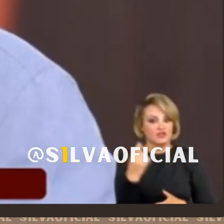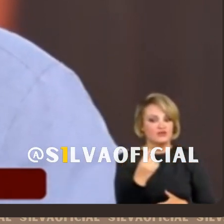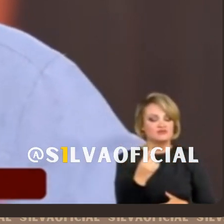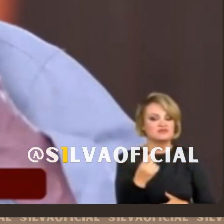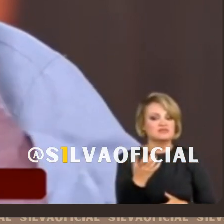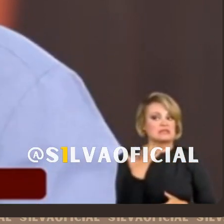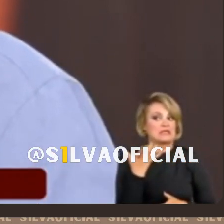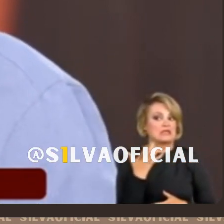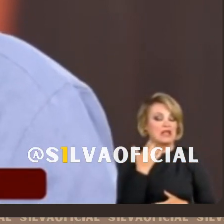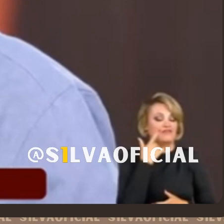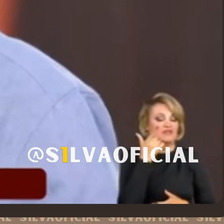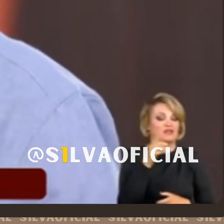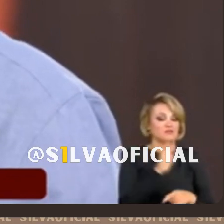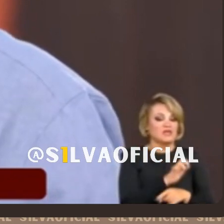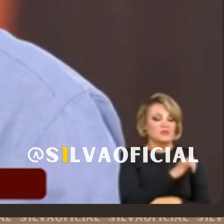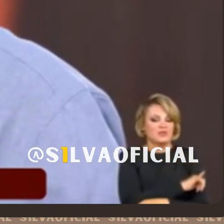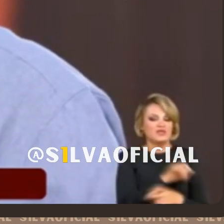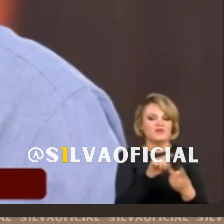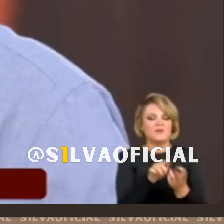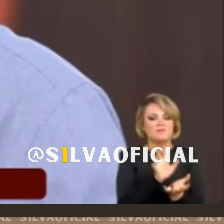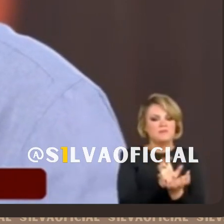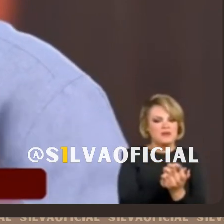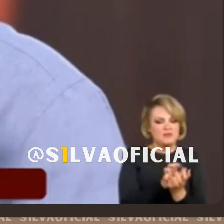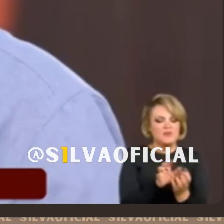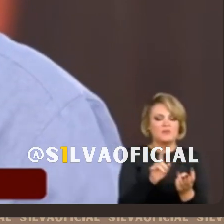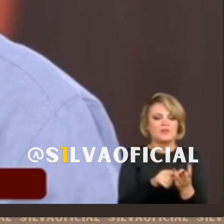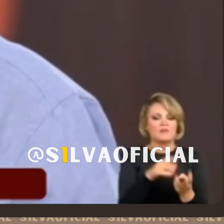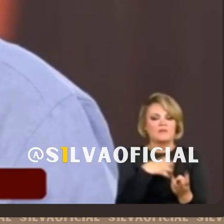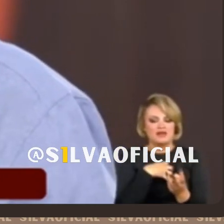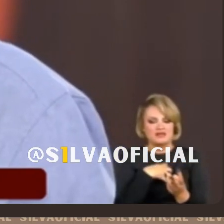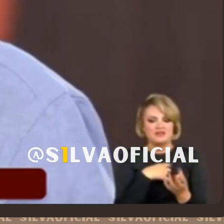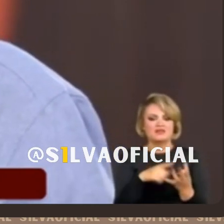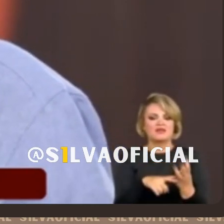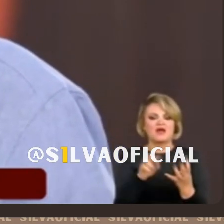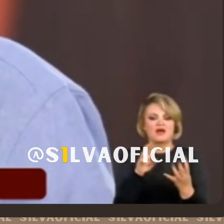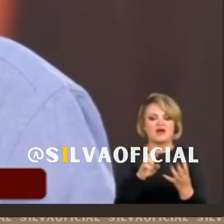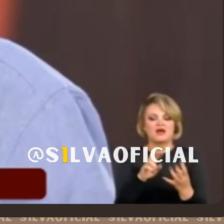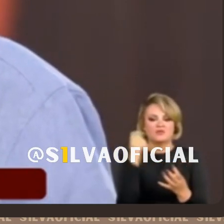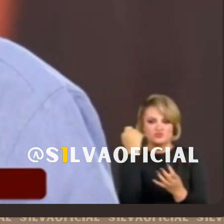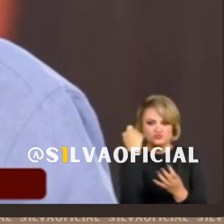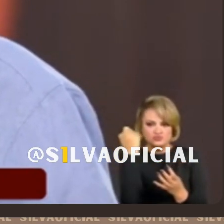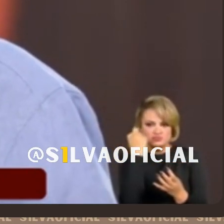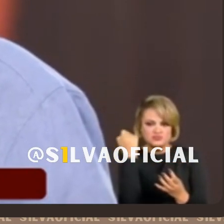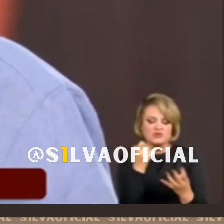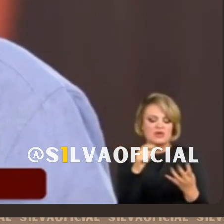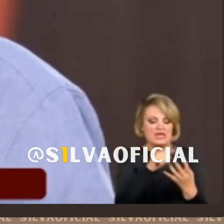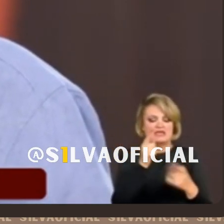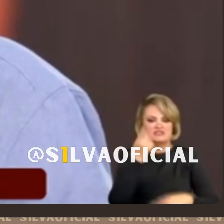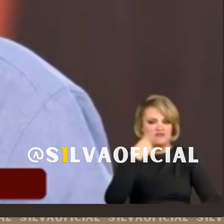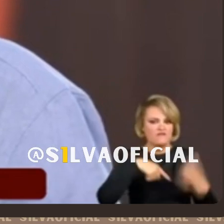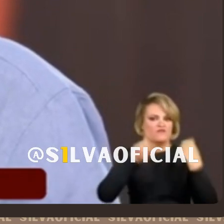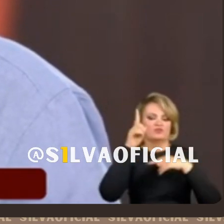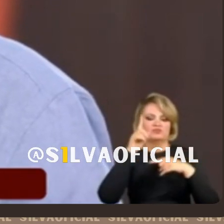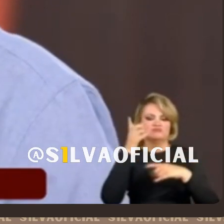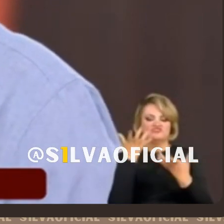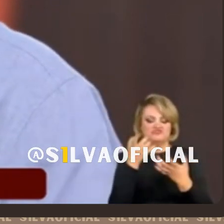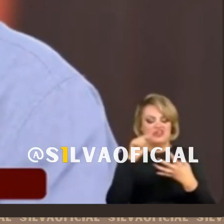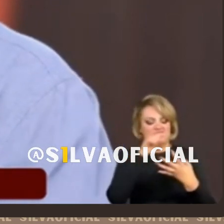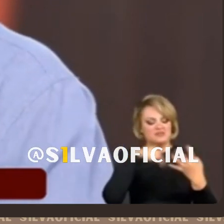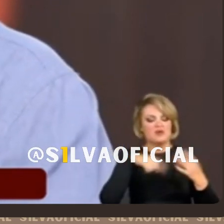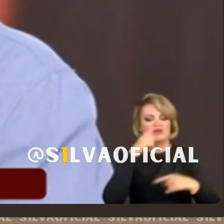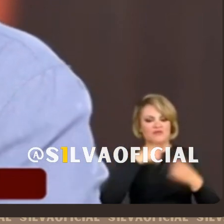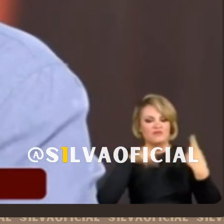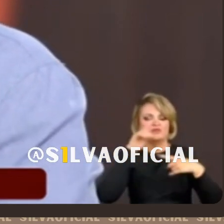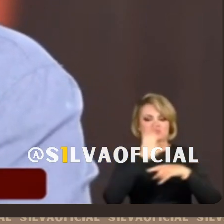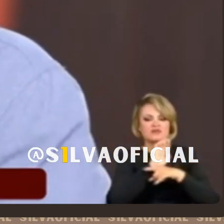estaleiro, Bahia, Rio Grande do Sul, sabe, dar um salto de qualidade, porque nós vamos ter uma indústria naval forte. E até